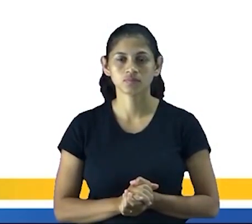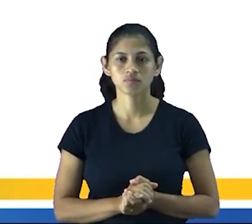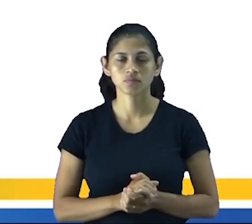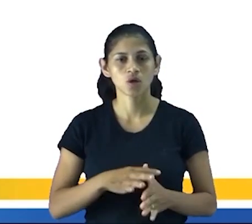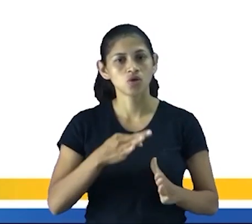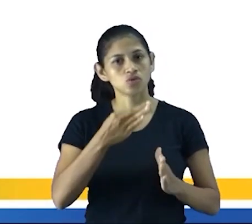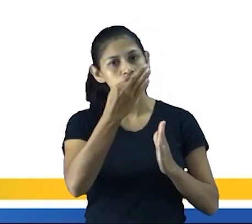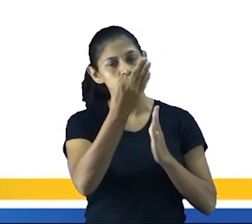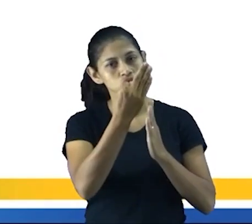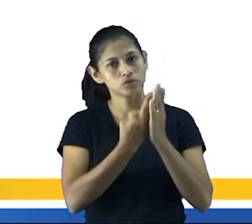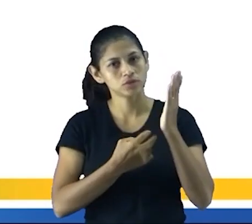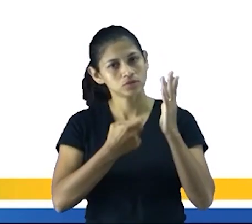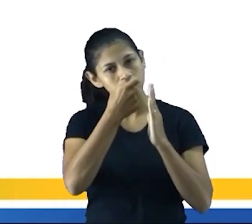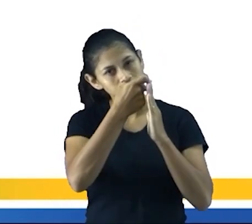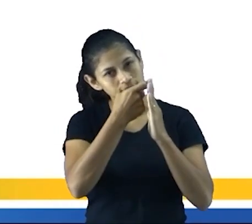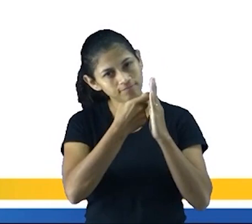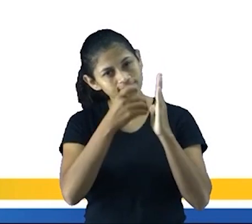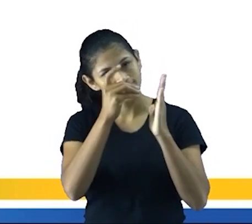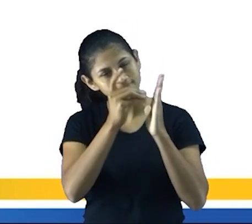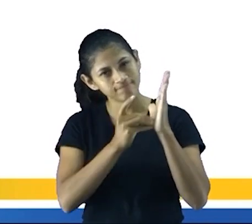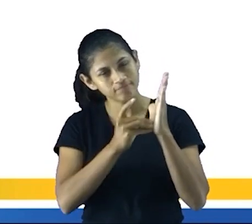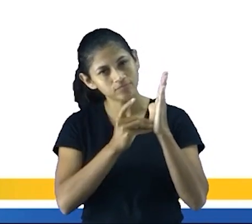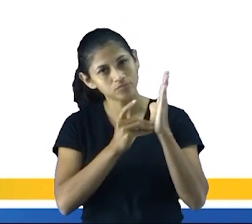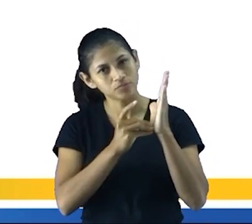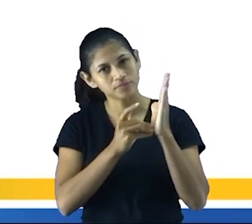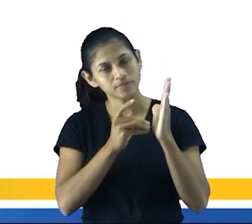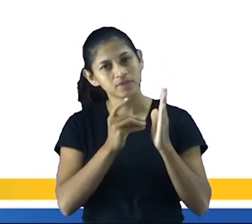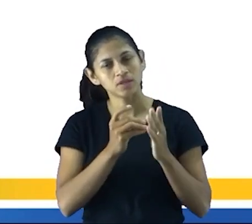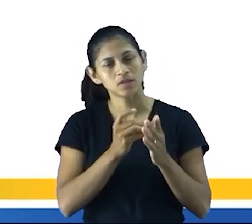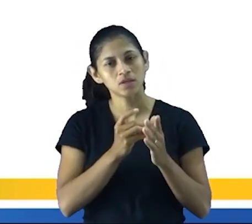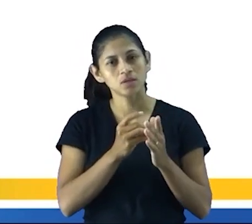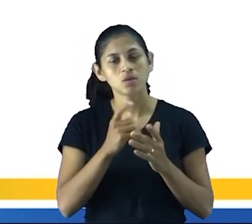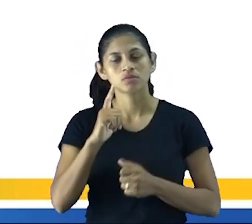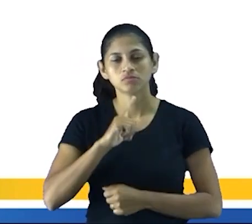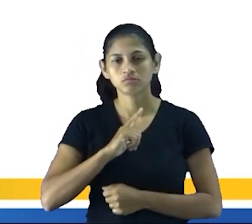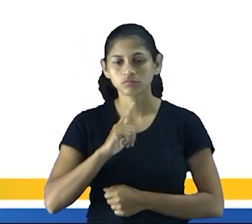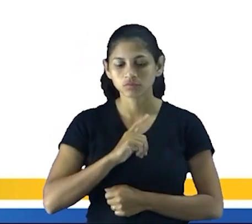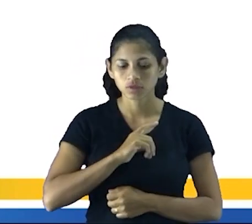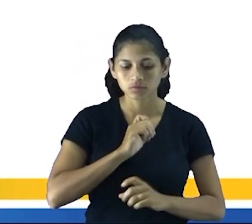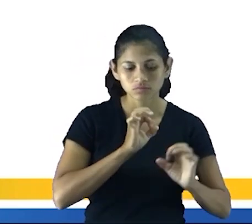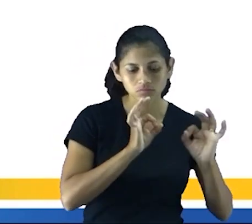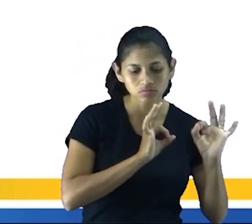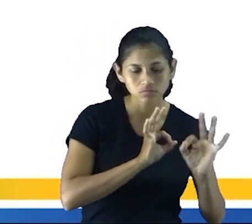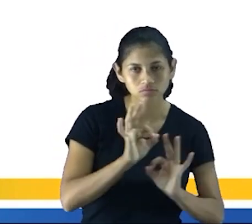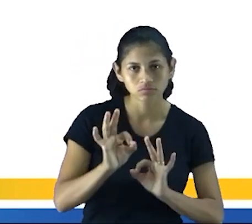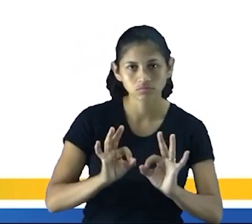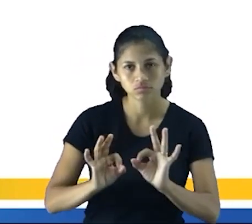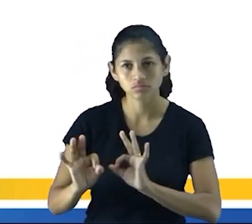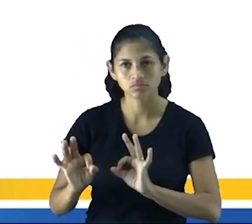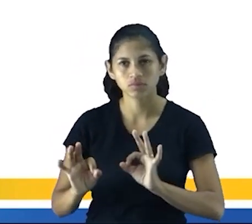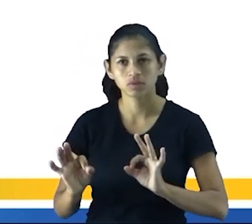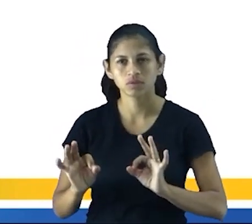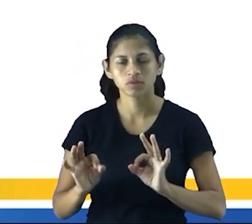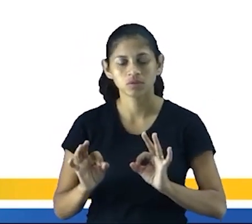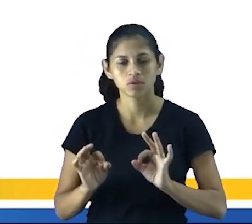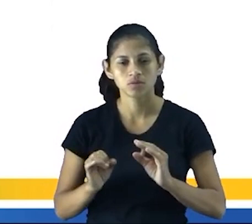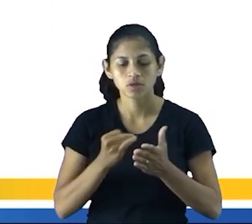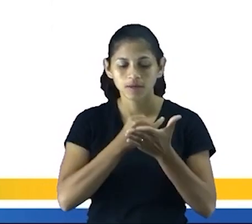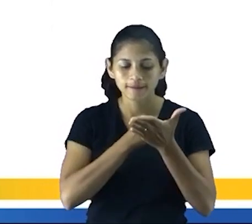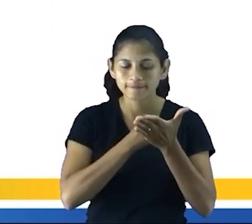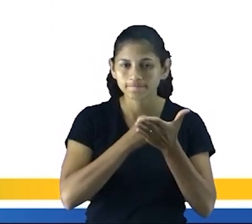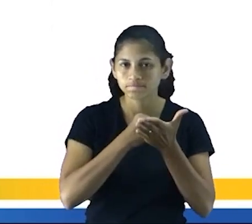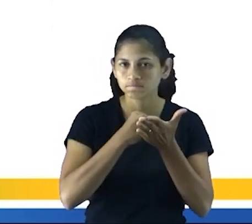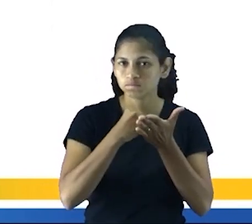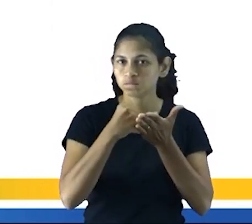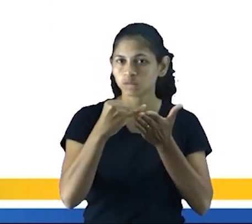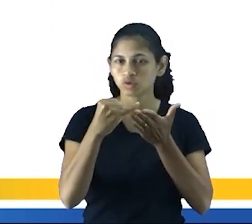Nos textos dissertativos, existem aí uma organização. Por exemplo, nós temos a introdução, que é